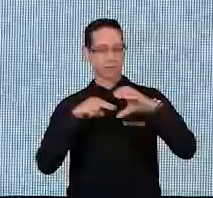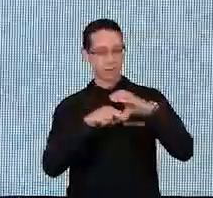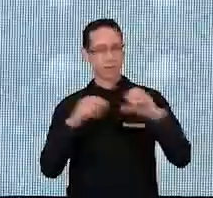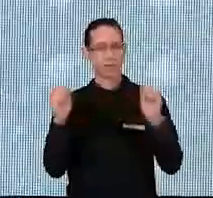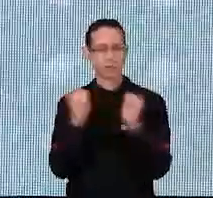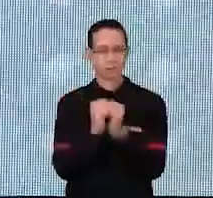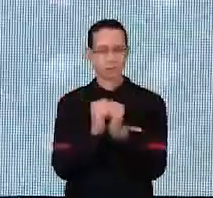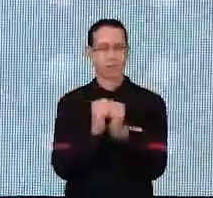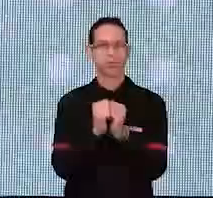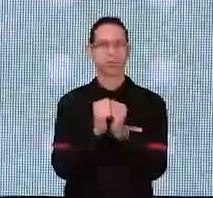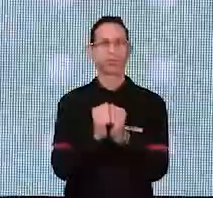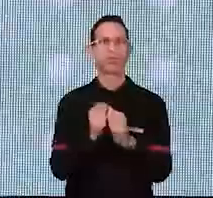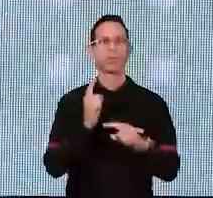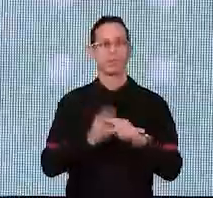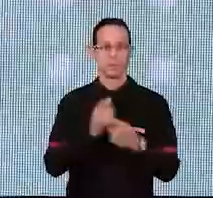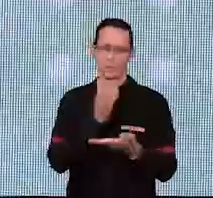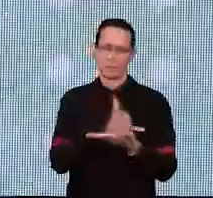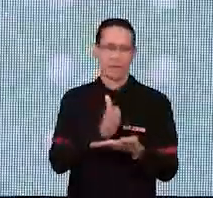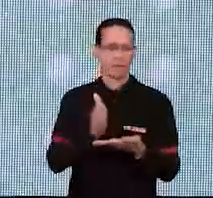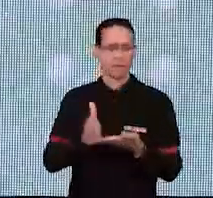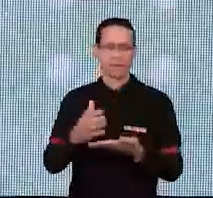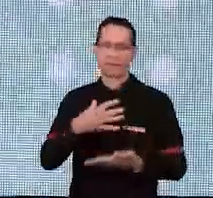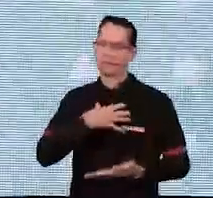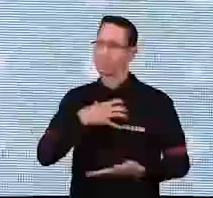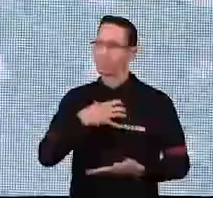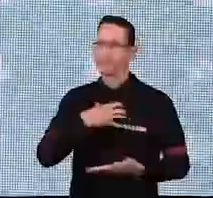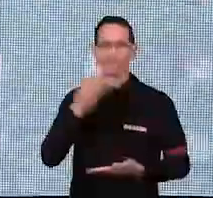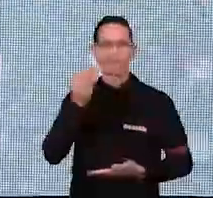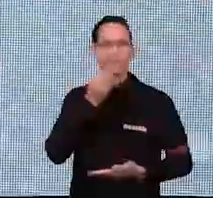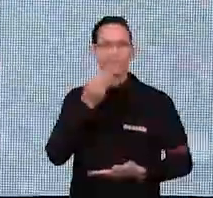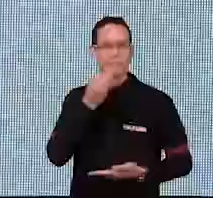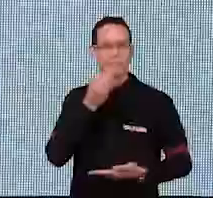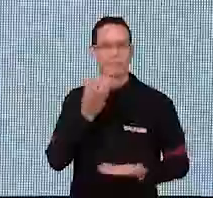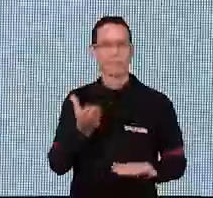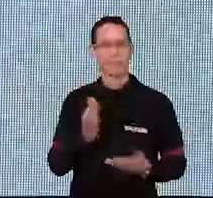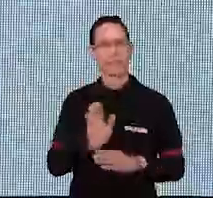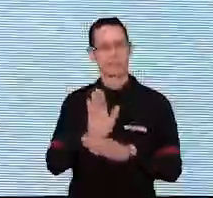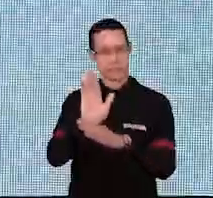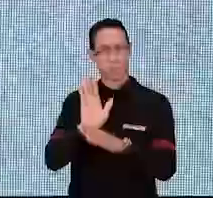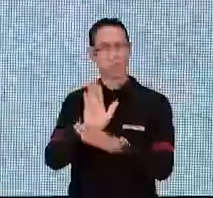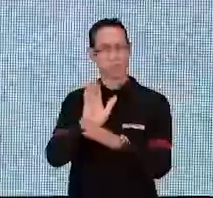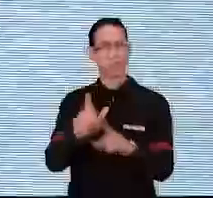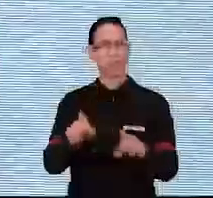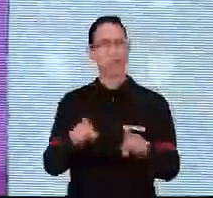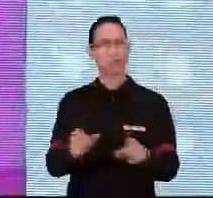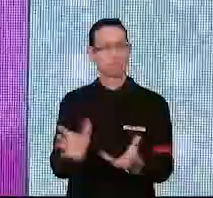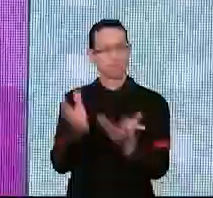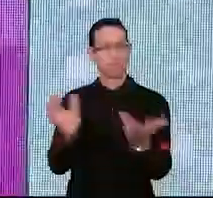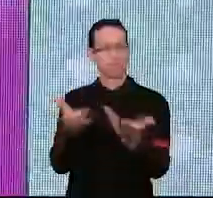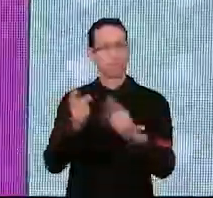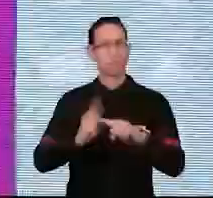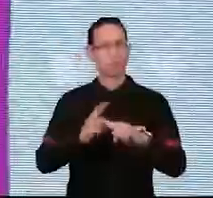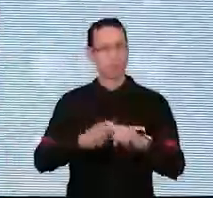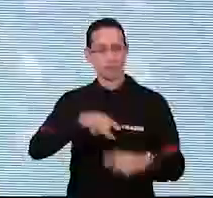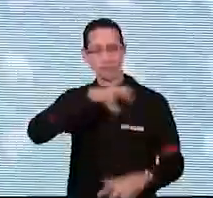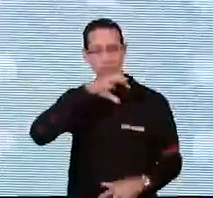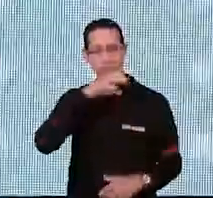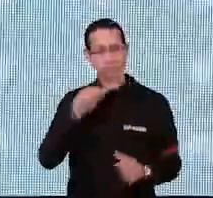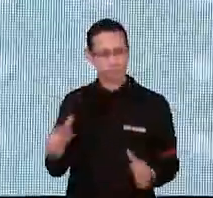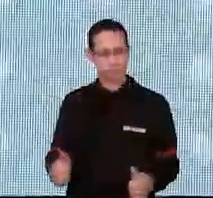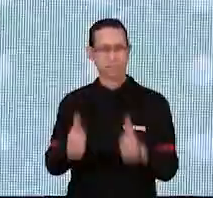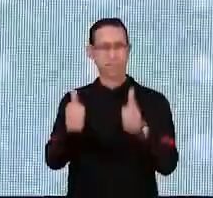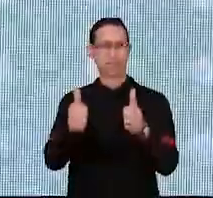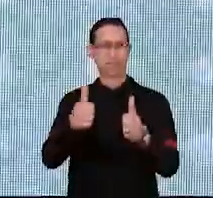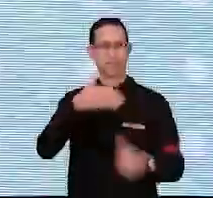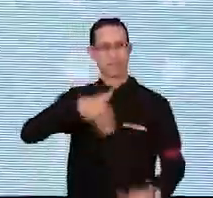é que, assim, eles parcelam, eles dão um jeito de fazer o exame. E a gente ajuda muitas vezes, porque ajuda o animal, ajuda